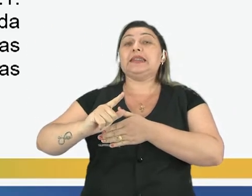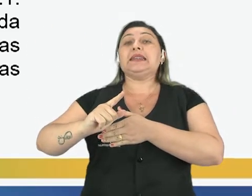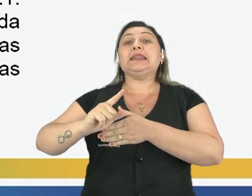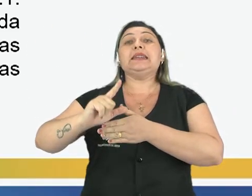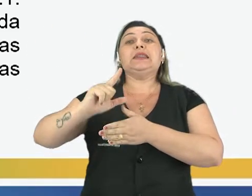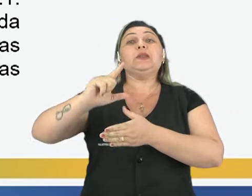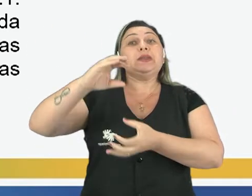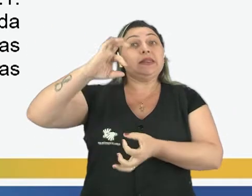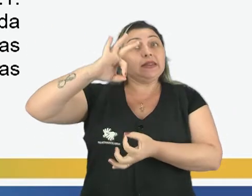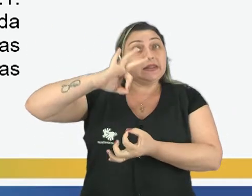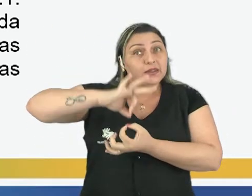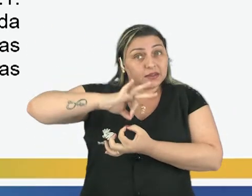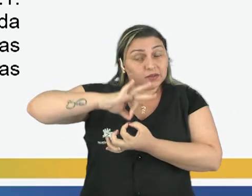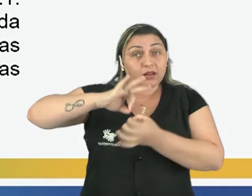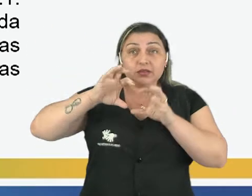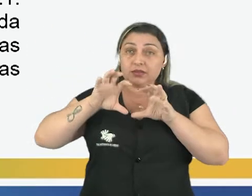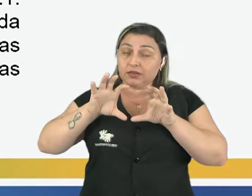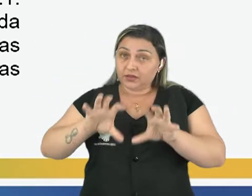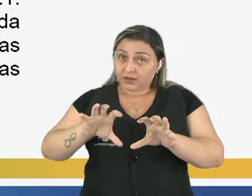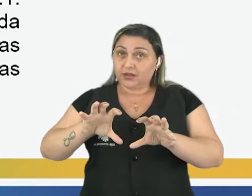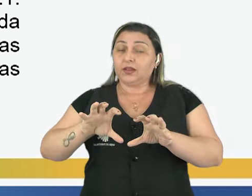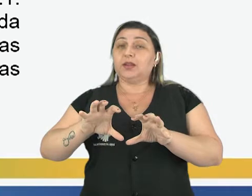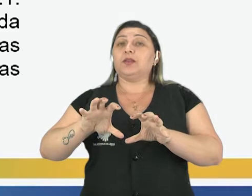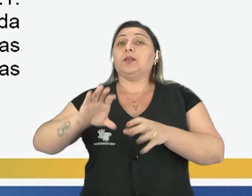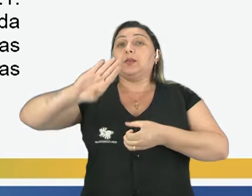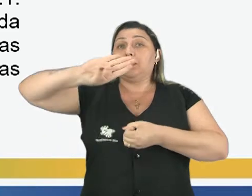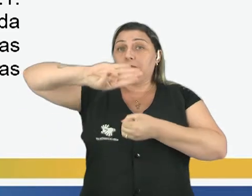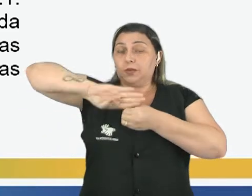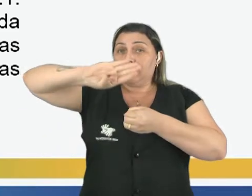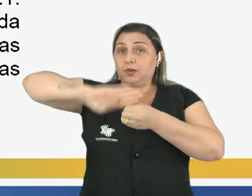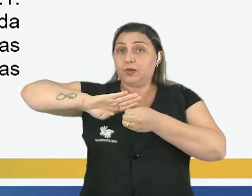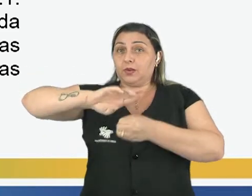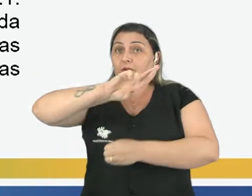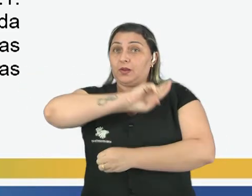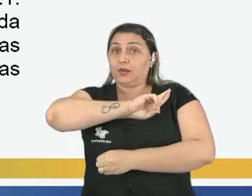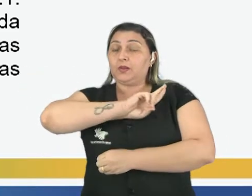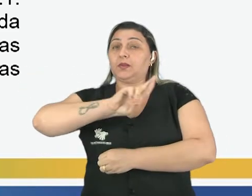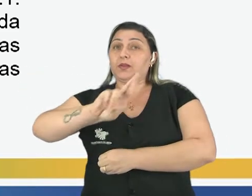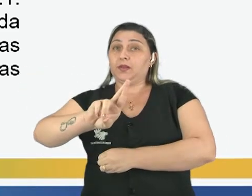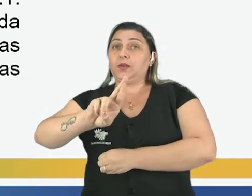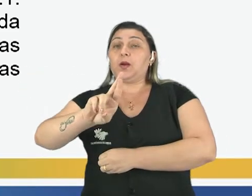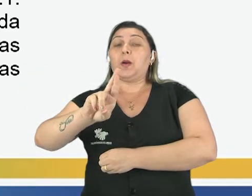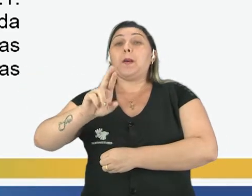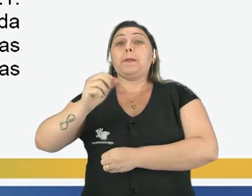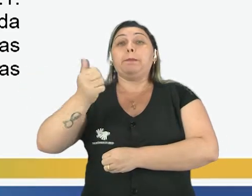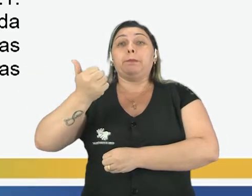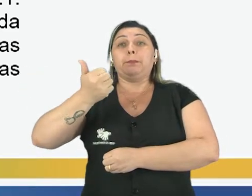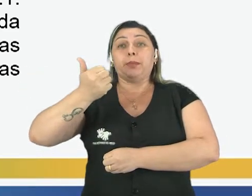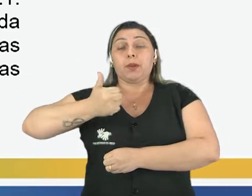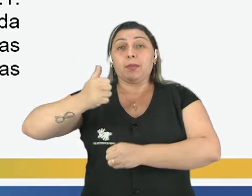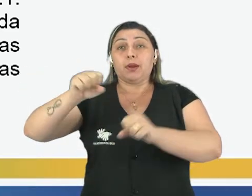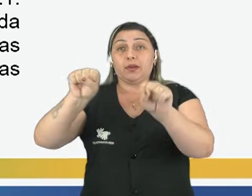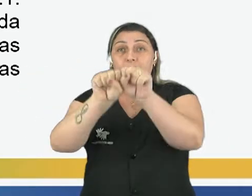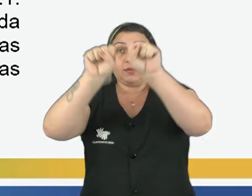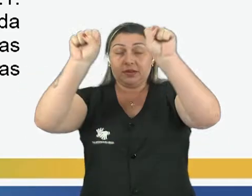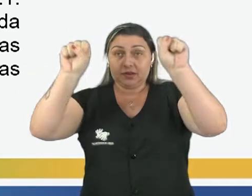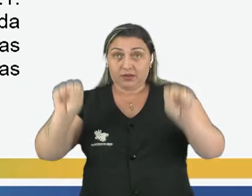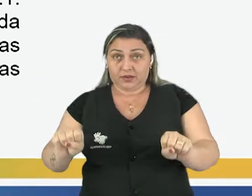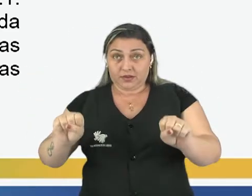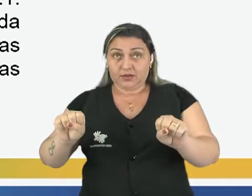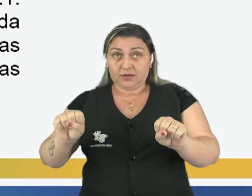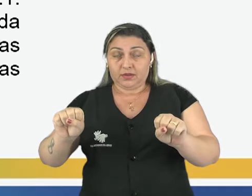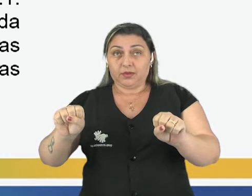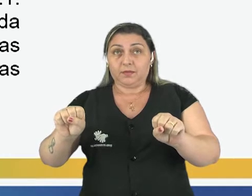signos. Dessa maneira, os babilônios foram responsáveis por criar o primeiro sistema de coordenadas